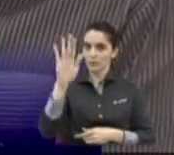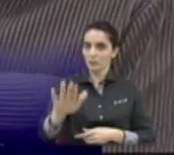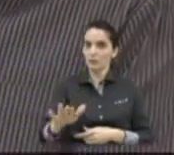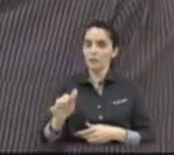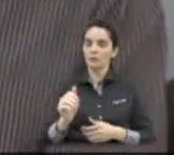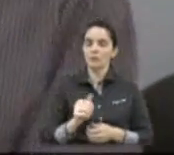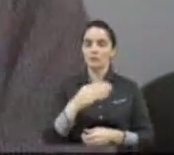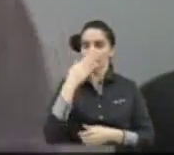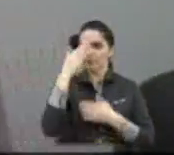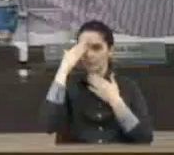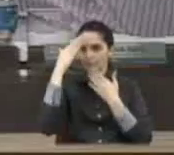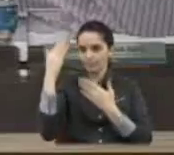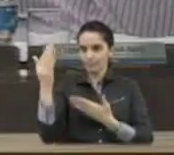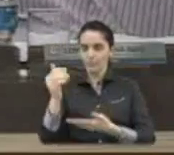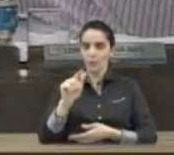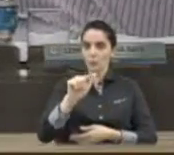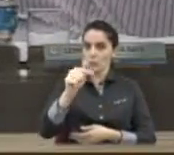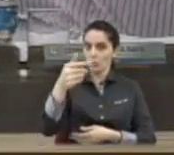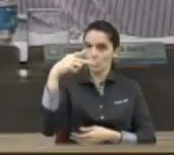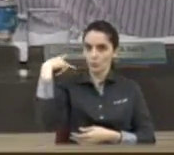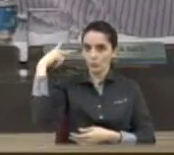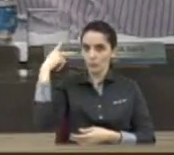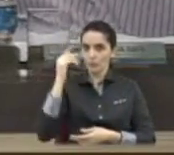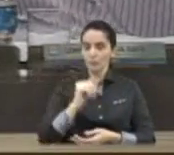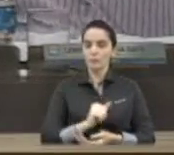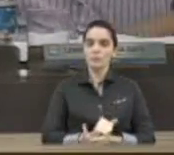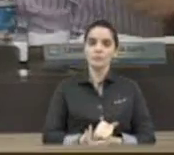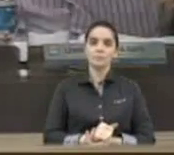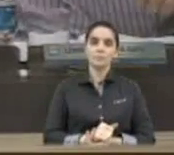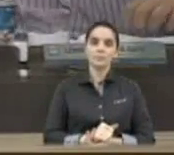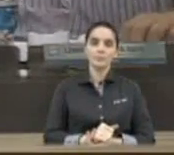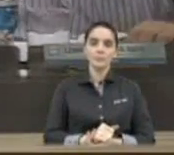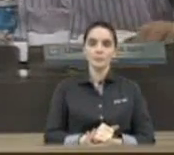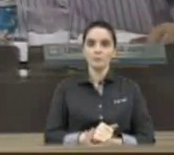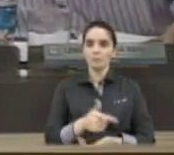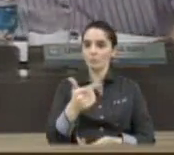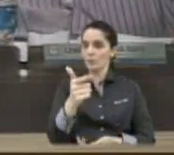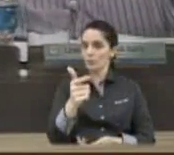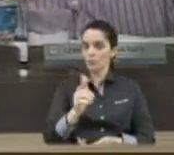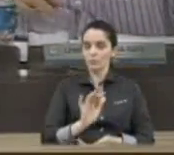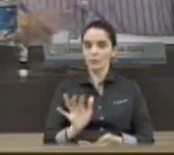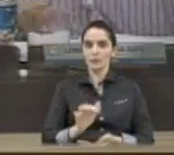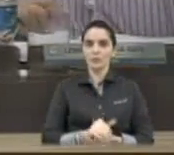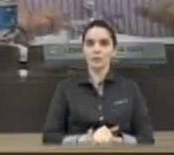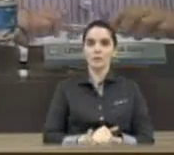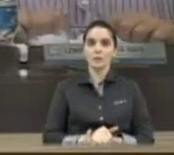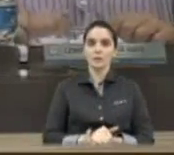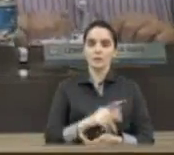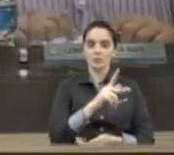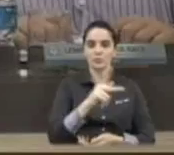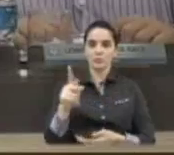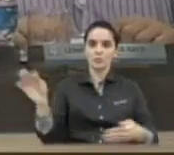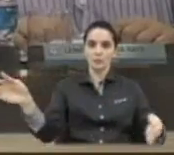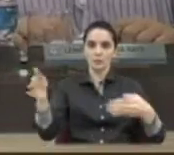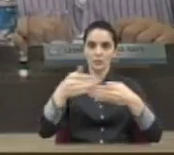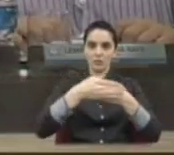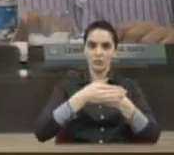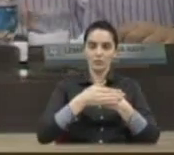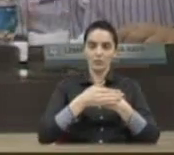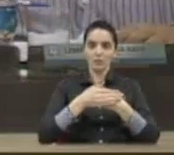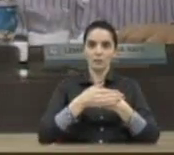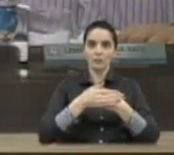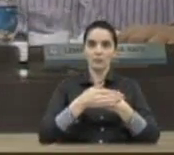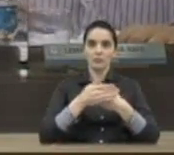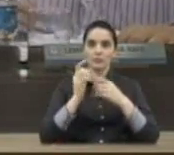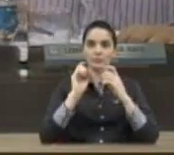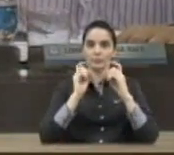população. Muito obrigado. Mais algum vereador deseja? Não havendo, esta presidência encerra os